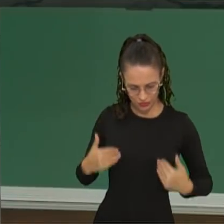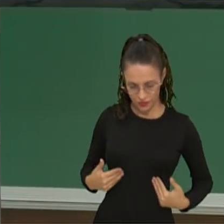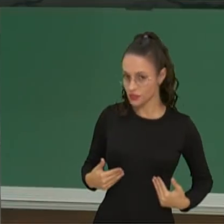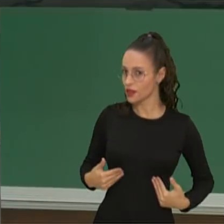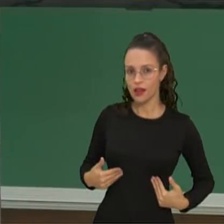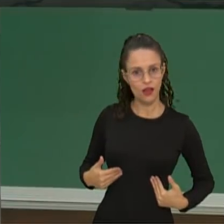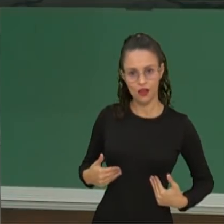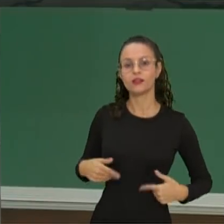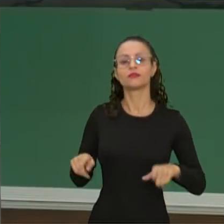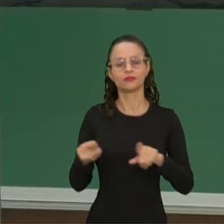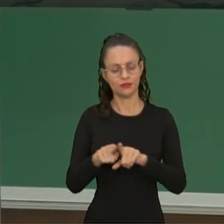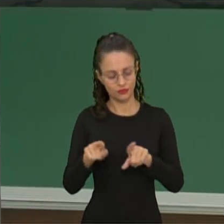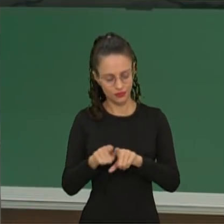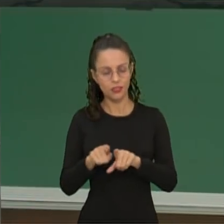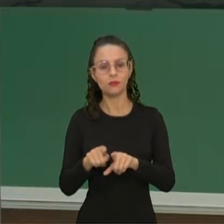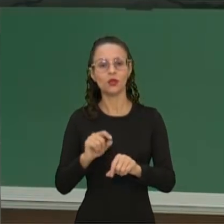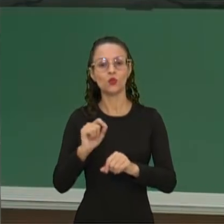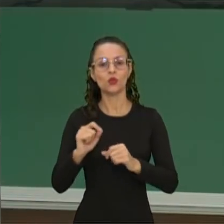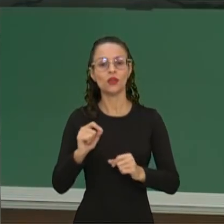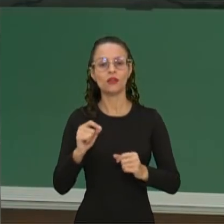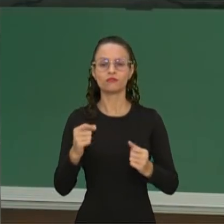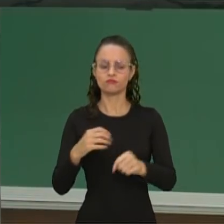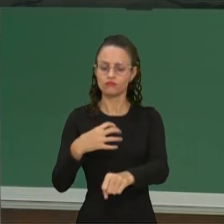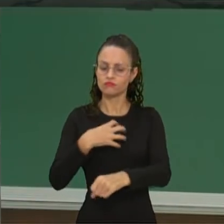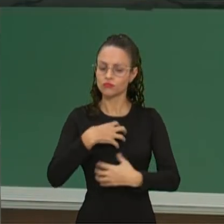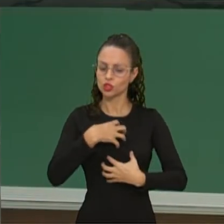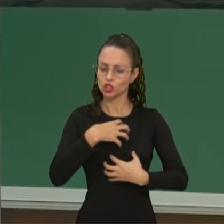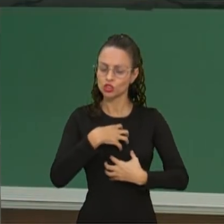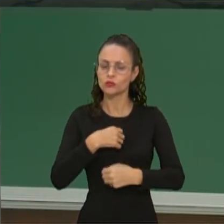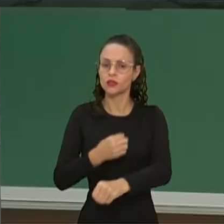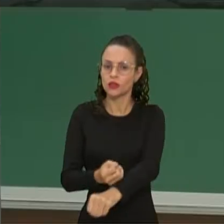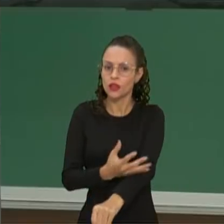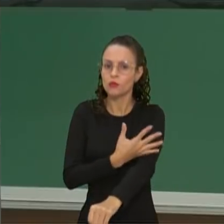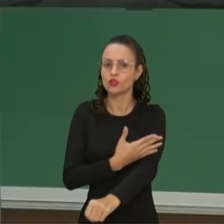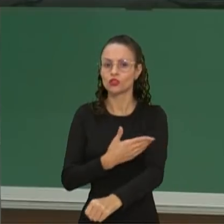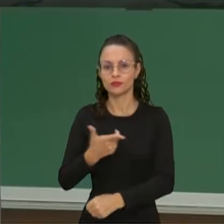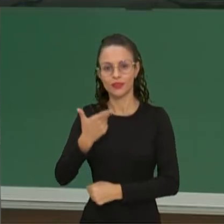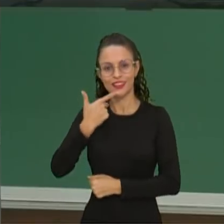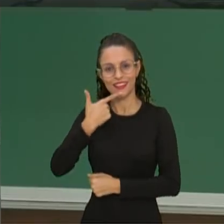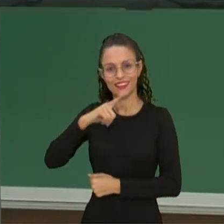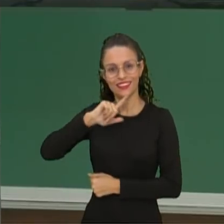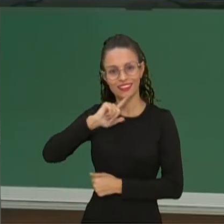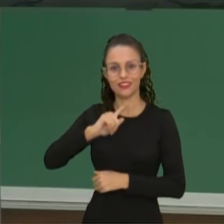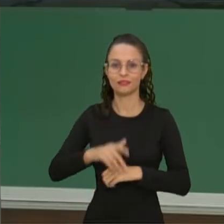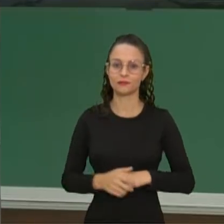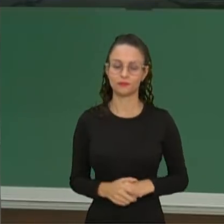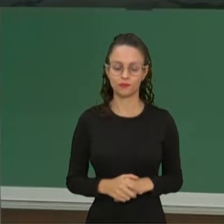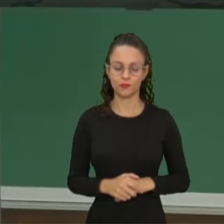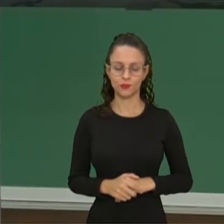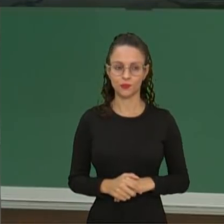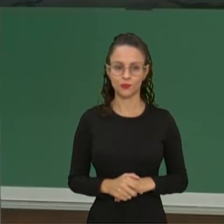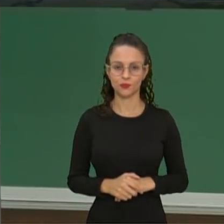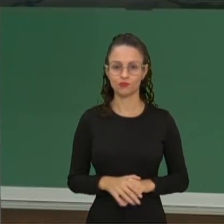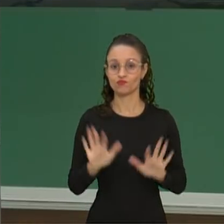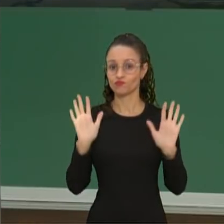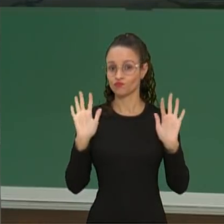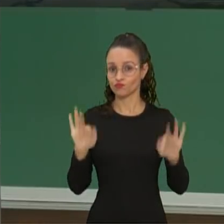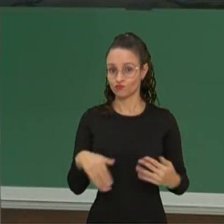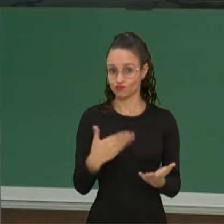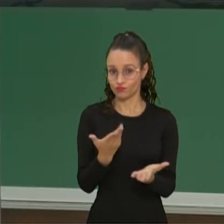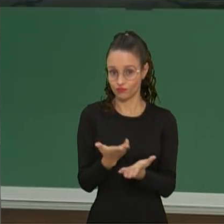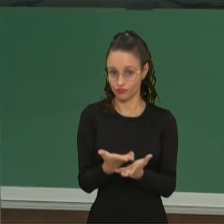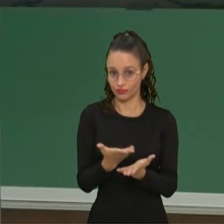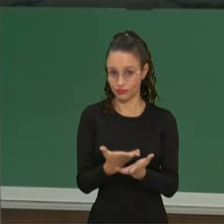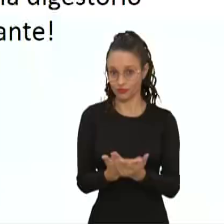Ela mexe também com o nosso emocional, o nosso humor, o nosso astral. E aí, vamos fechando mais uma